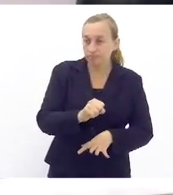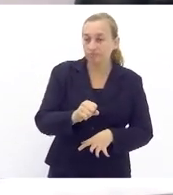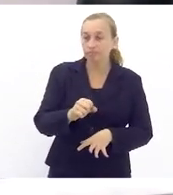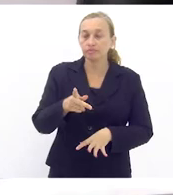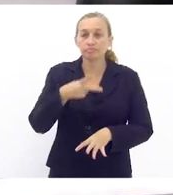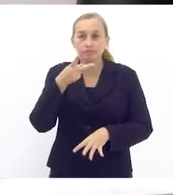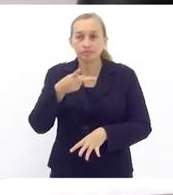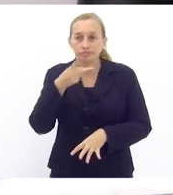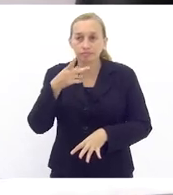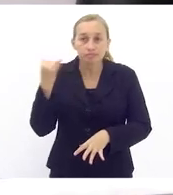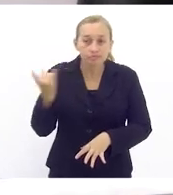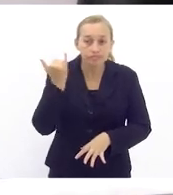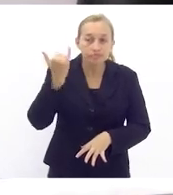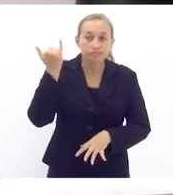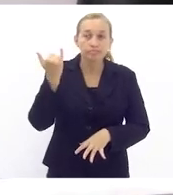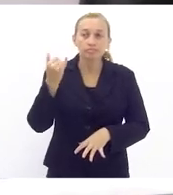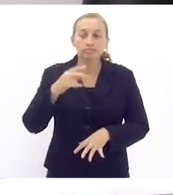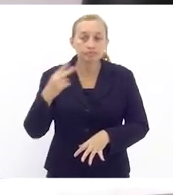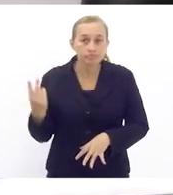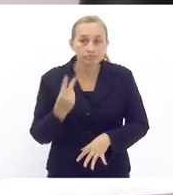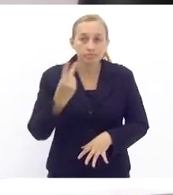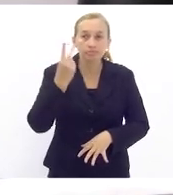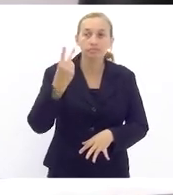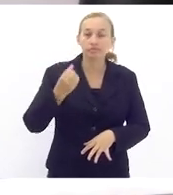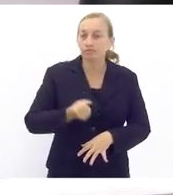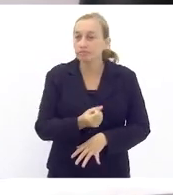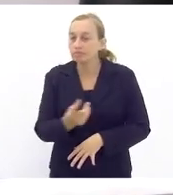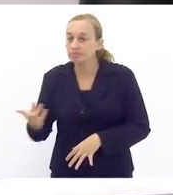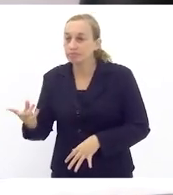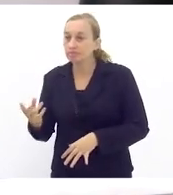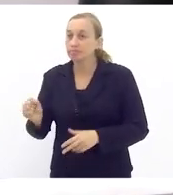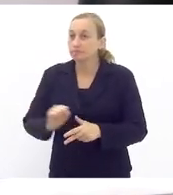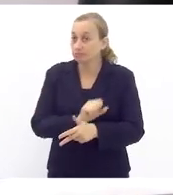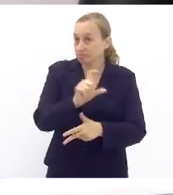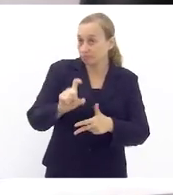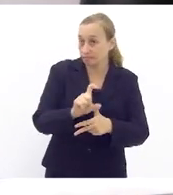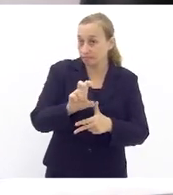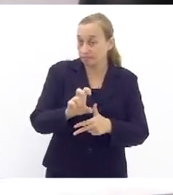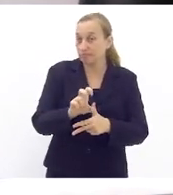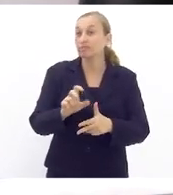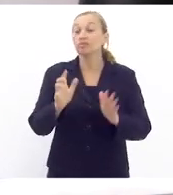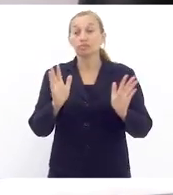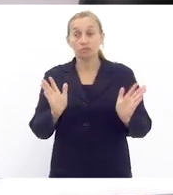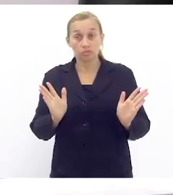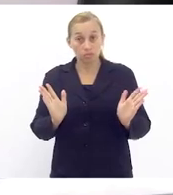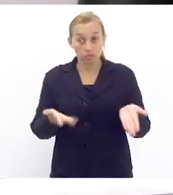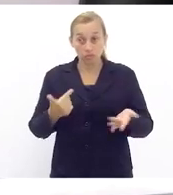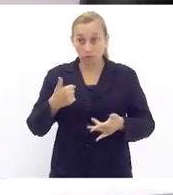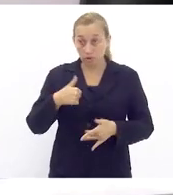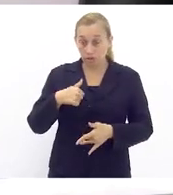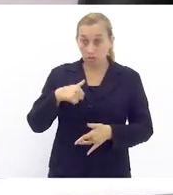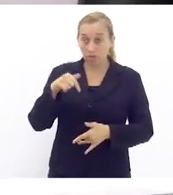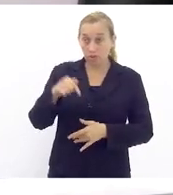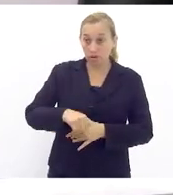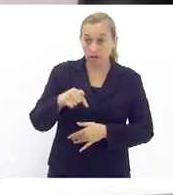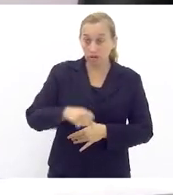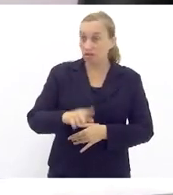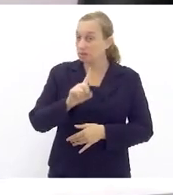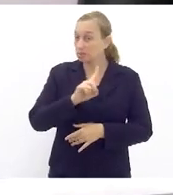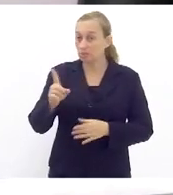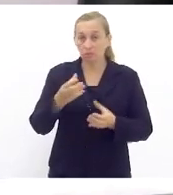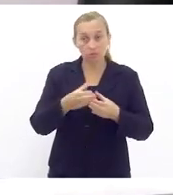que nos enriquecem enquanto executivo também porque hoje eu estou aqui eu não sou concursada